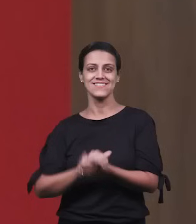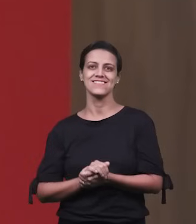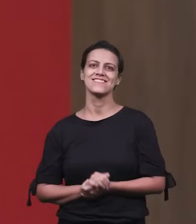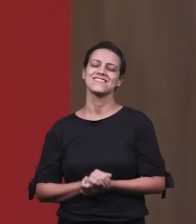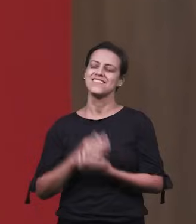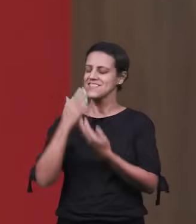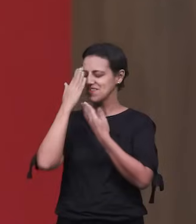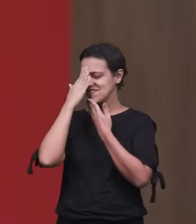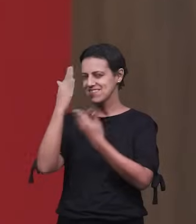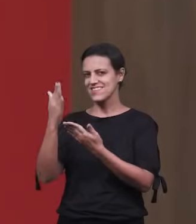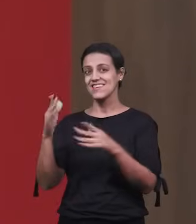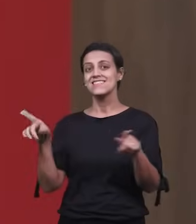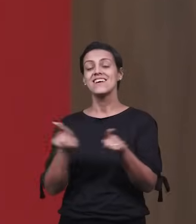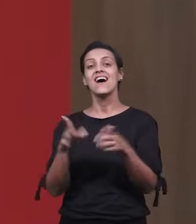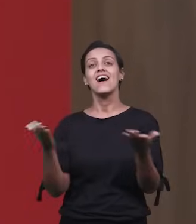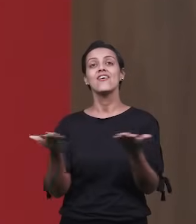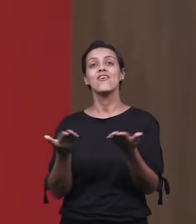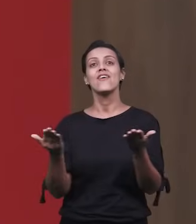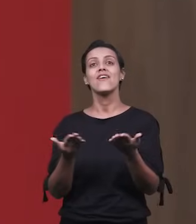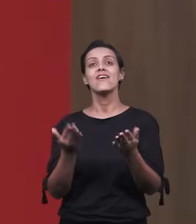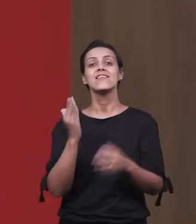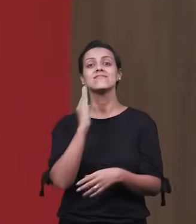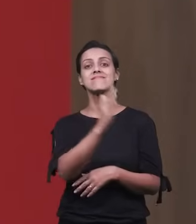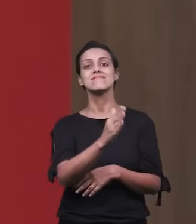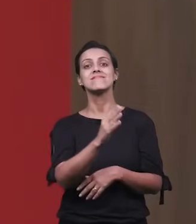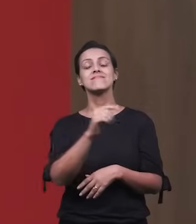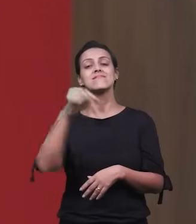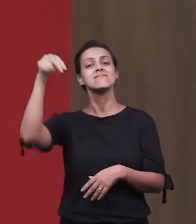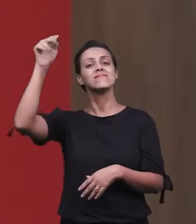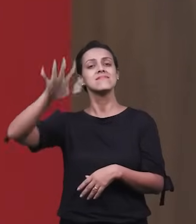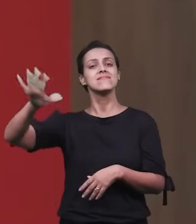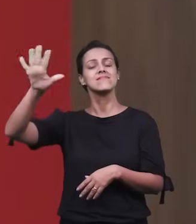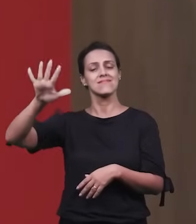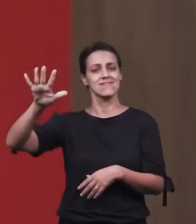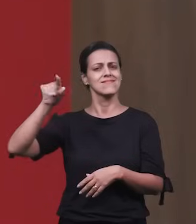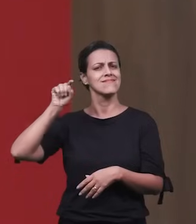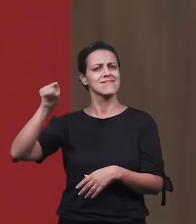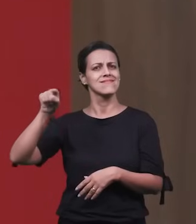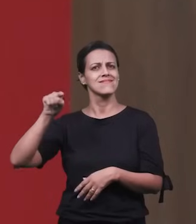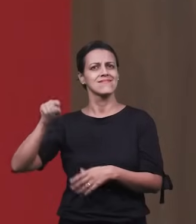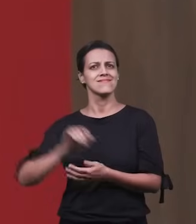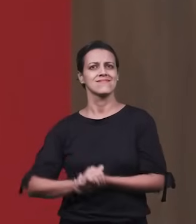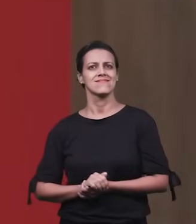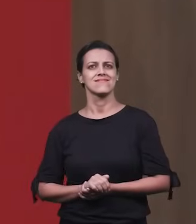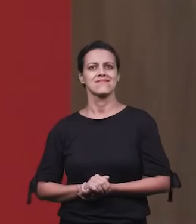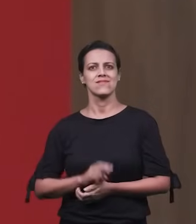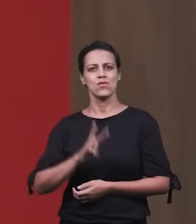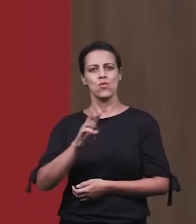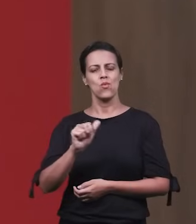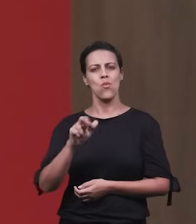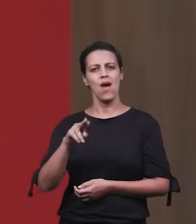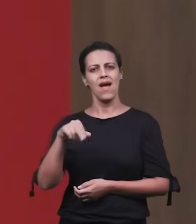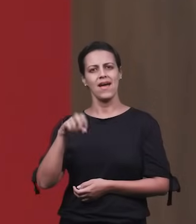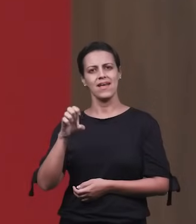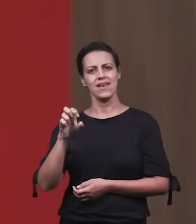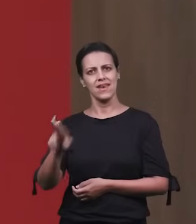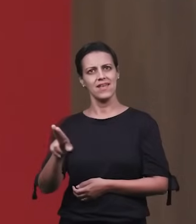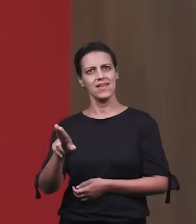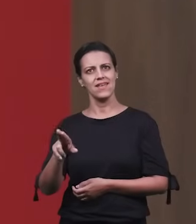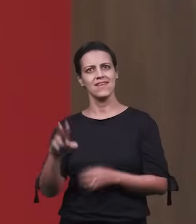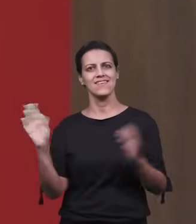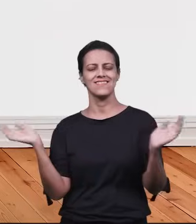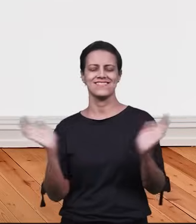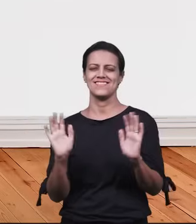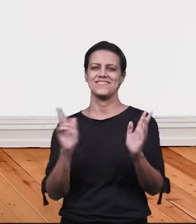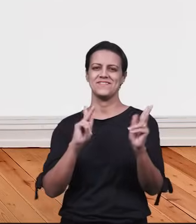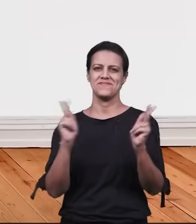você. Obrigado pelas informações e agora vamos diretamente para a região Nordeste. O jornalista, o nosso companheiro Warner Filho. Warner, é